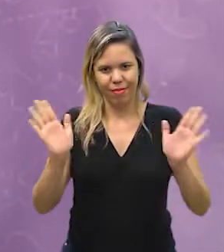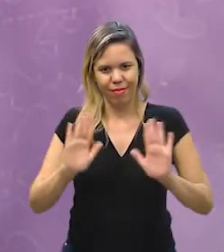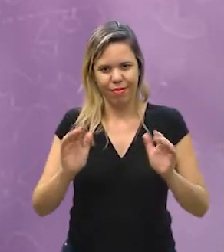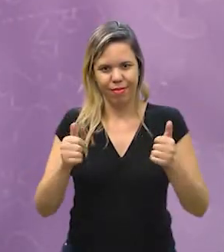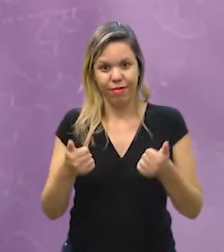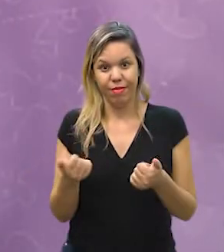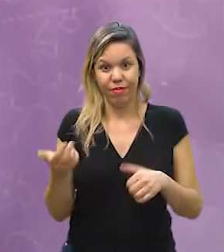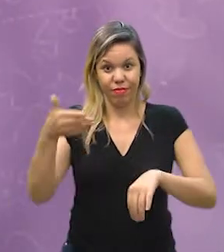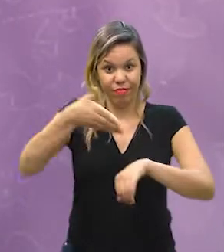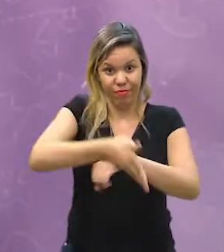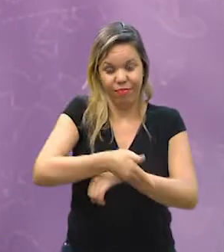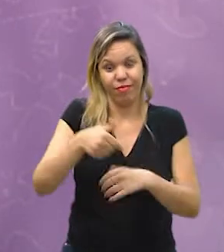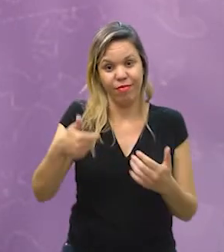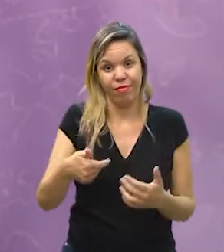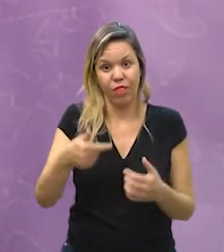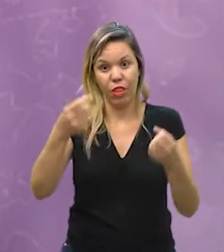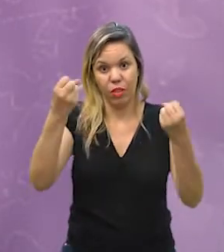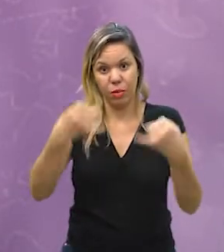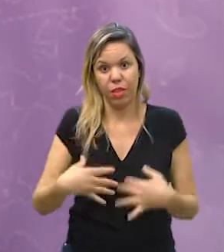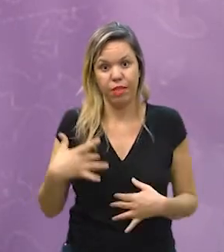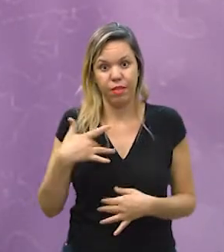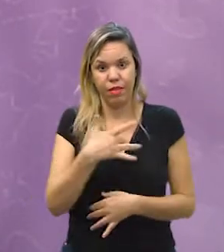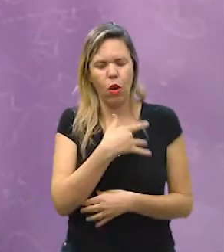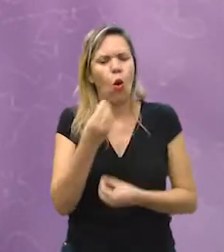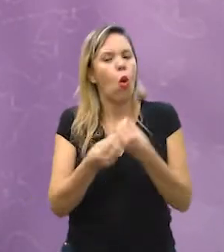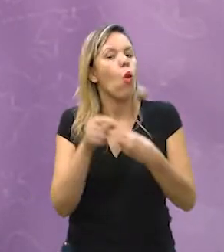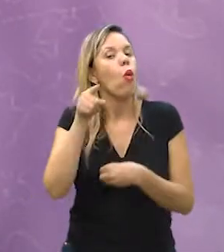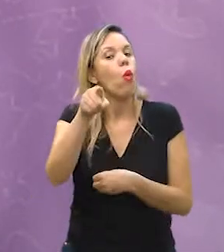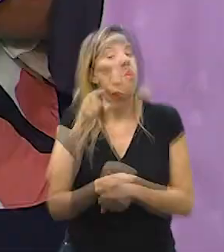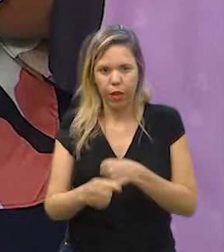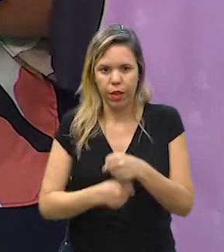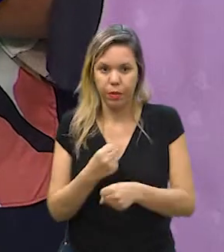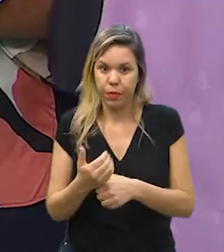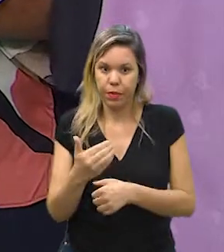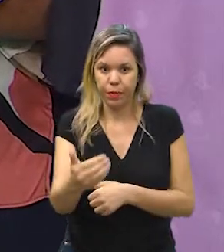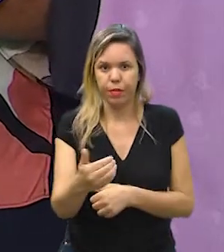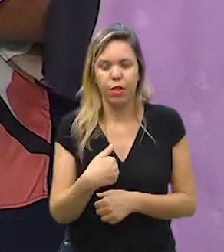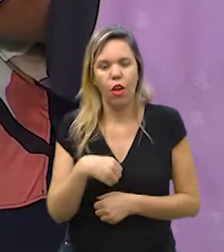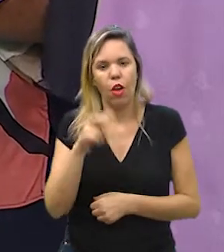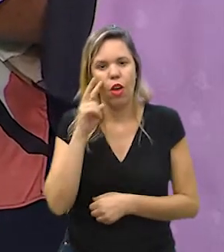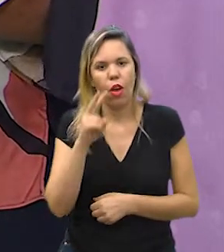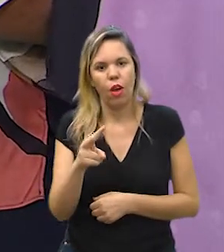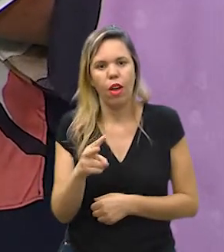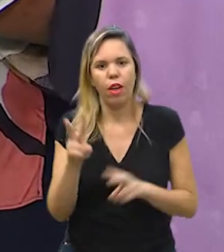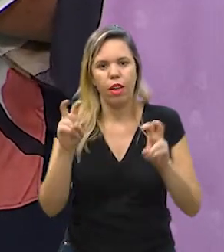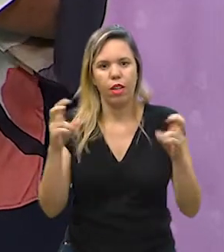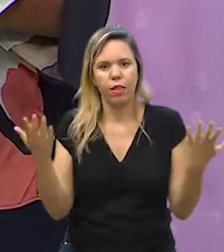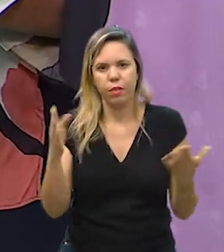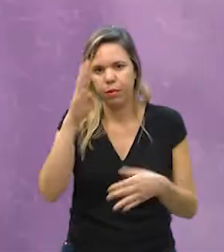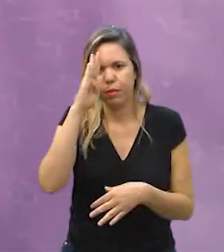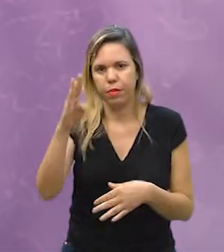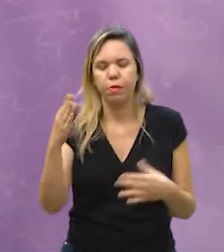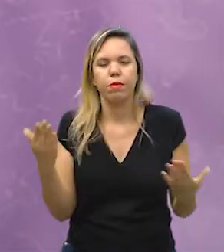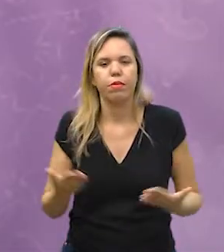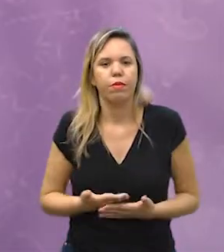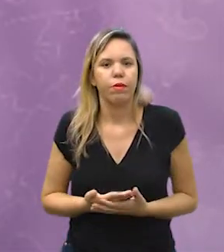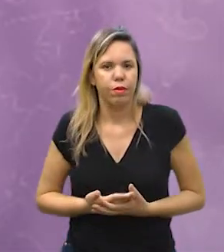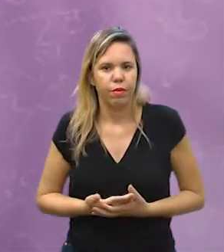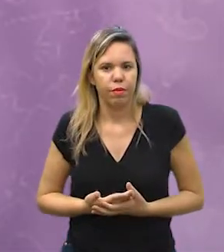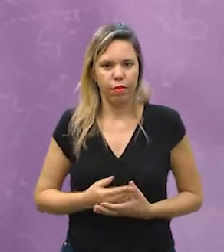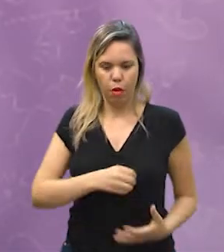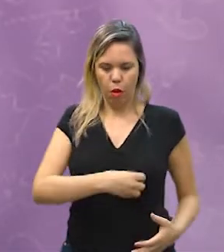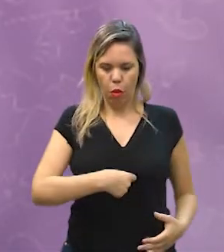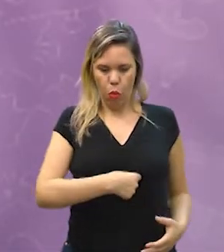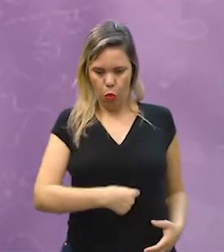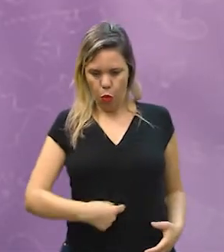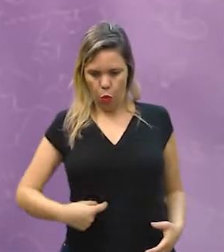Olá, tô na área para a gente falar de saúde. Como é que anda a sua saúde, hein? Olha só, o nosso assunto principal hoje é